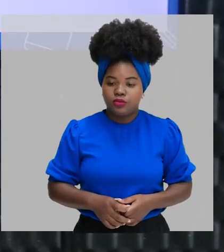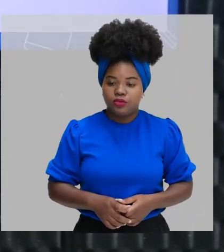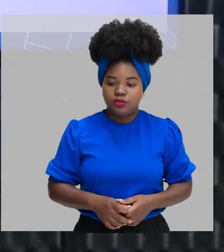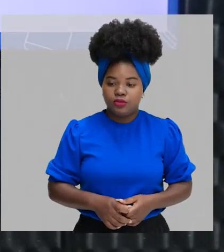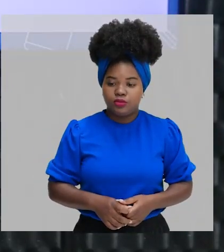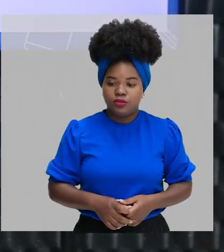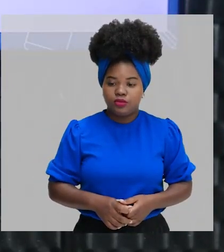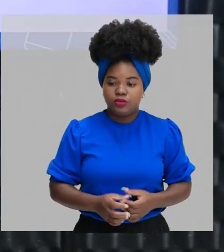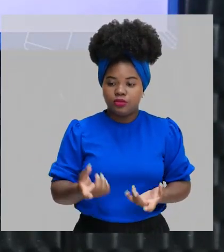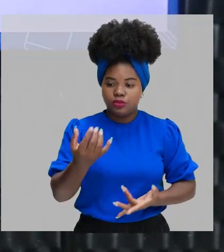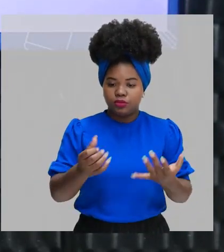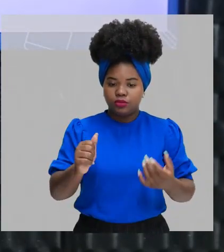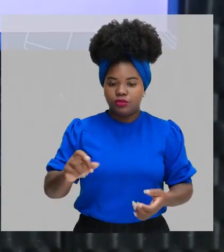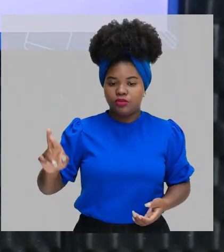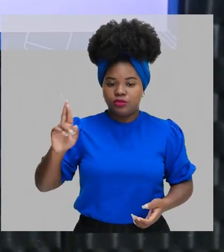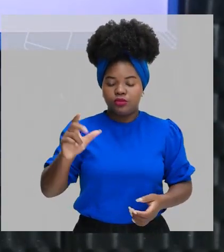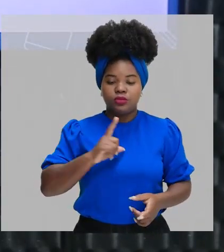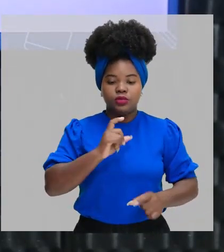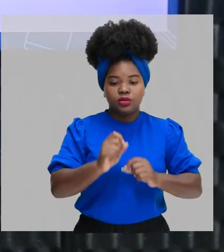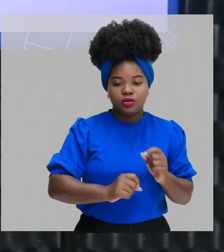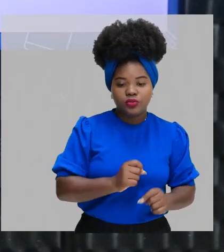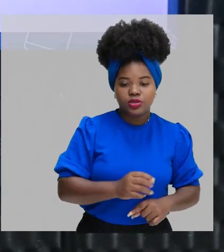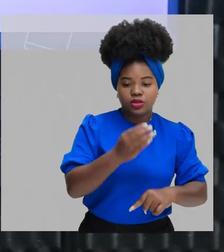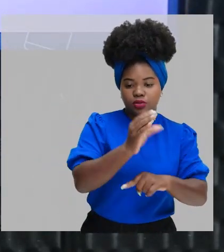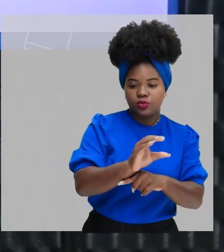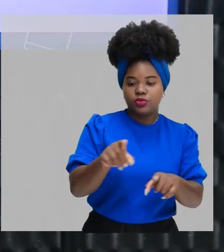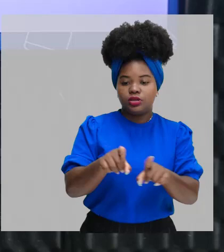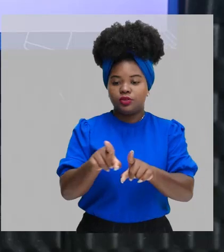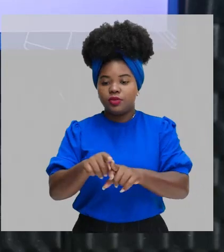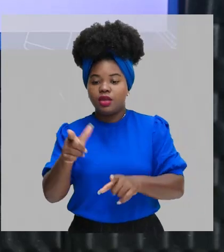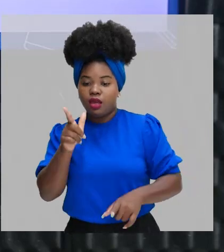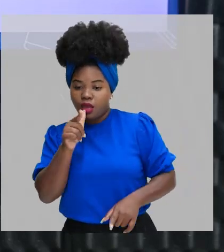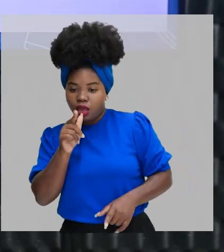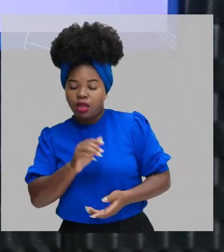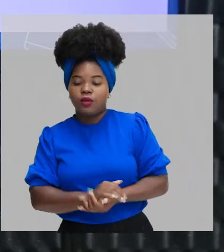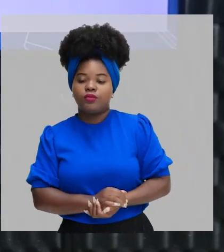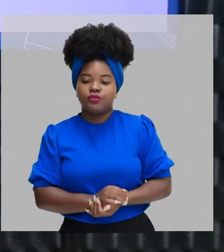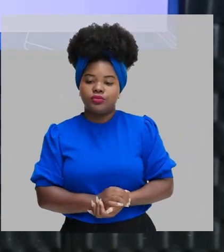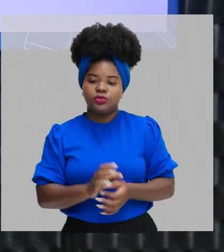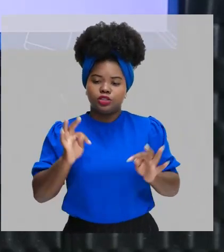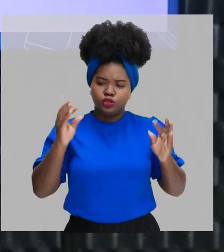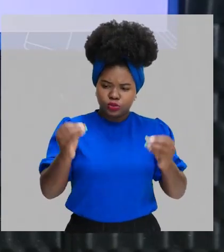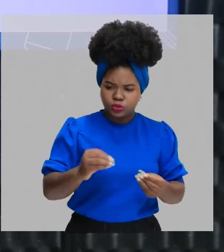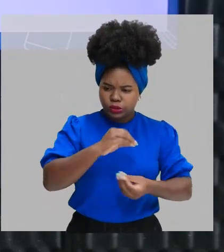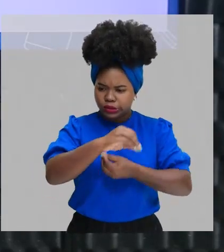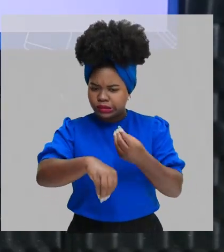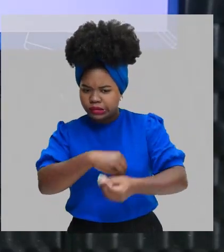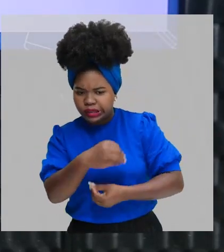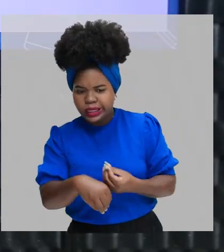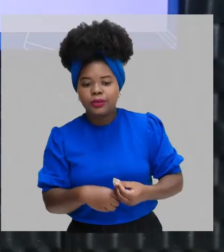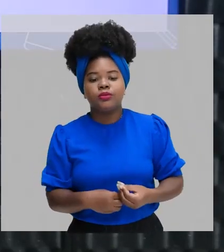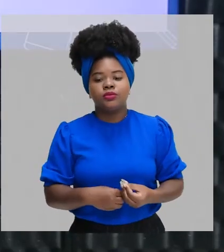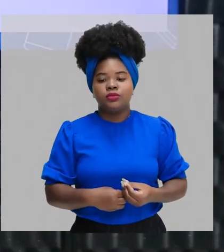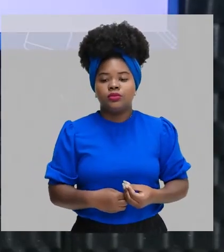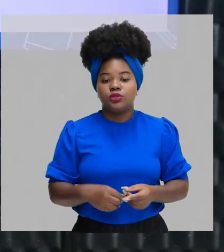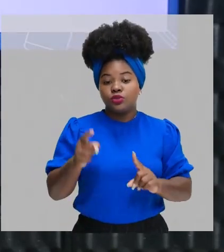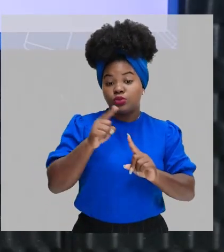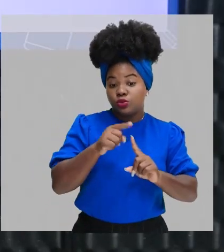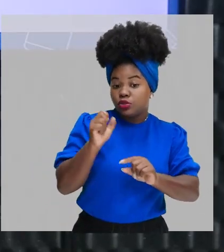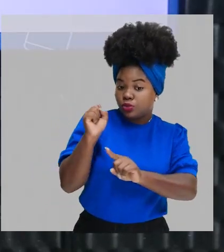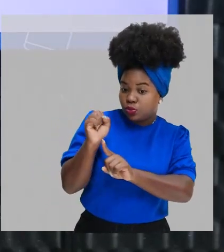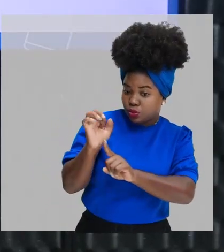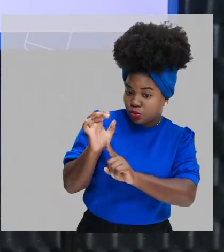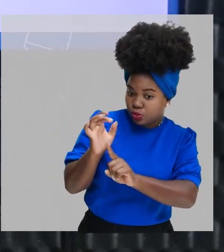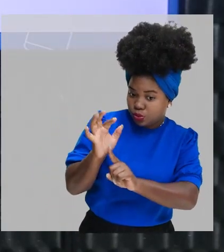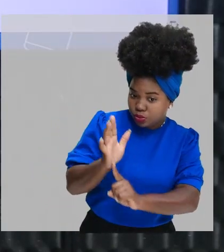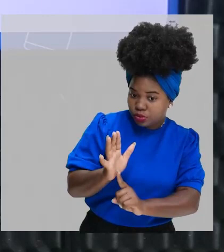produzindo gás carbônico e água. Supondo todas as substâncias no estado gasoso e nas mesmas